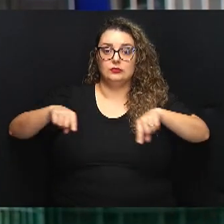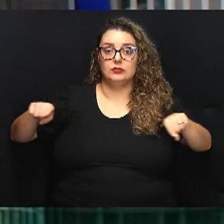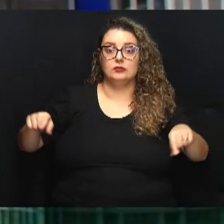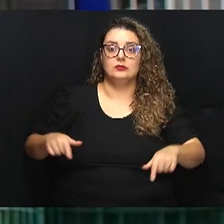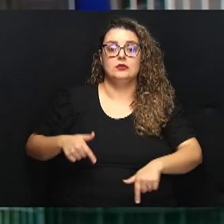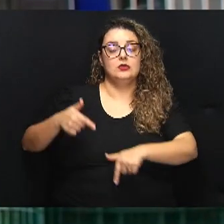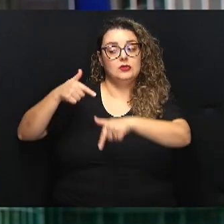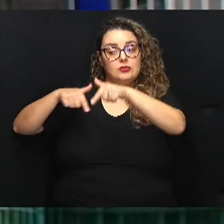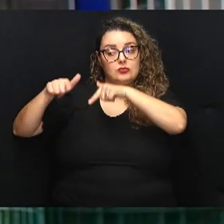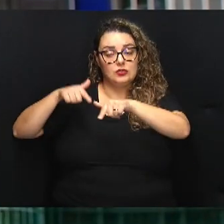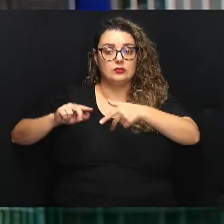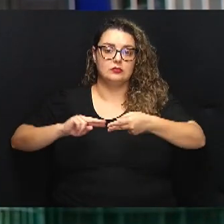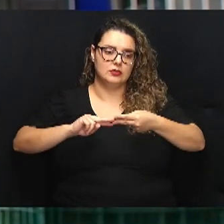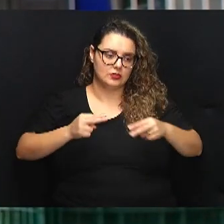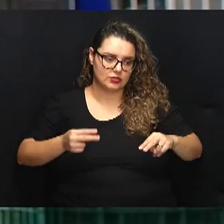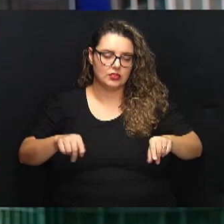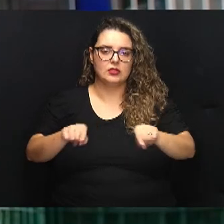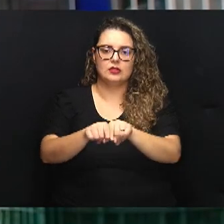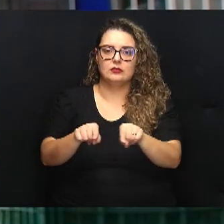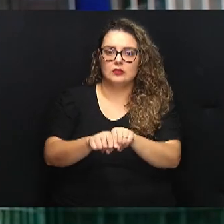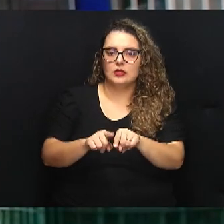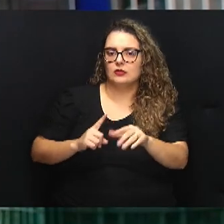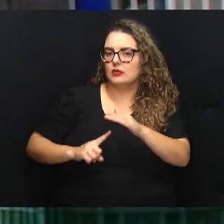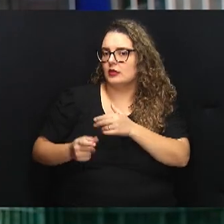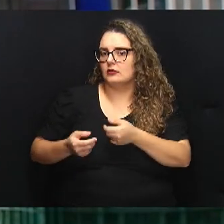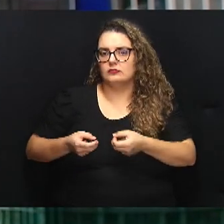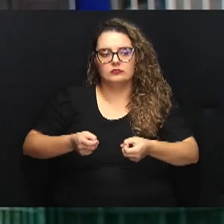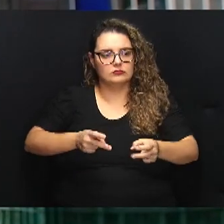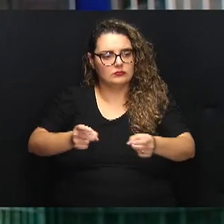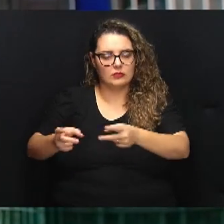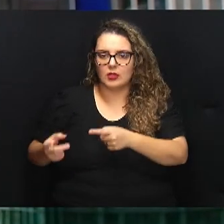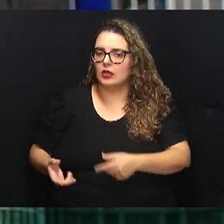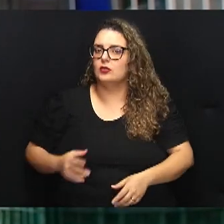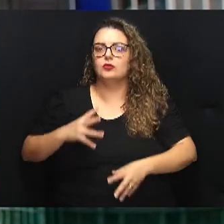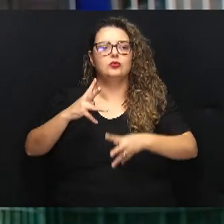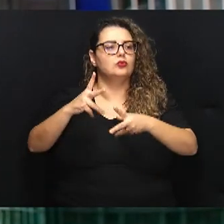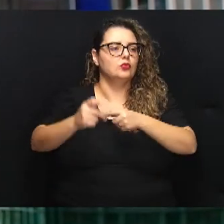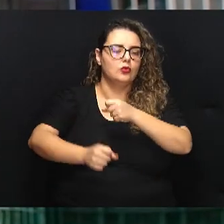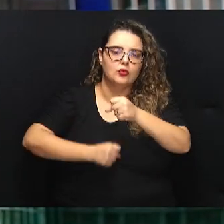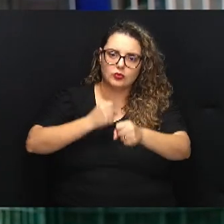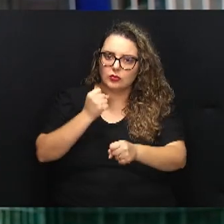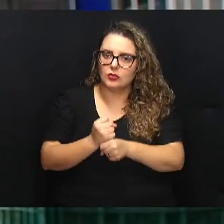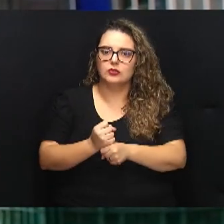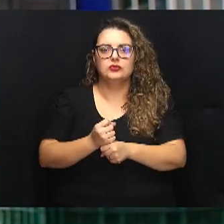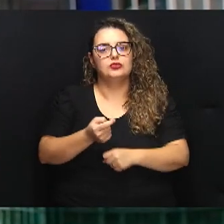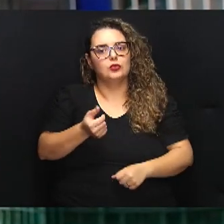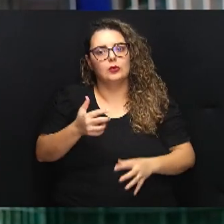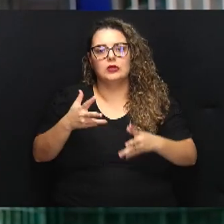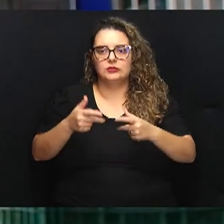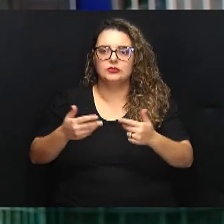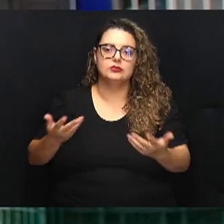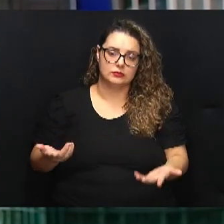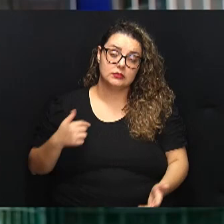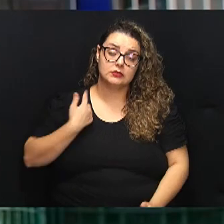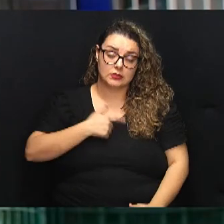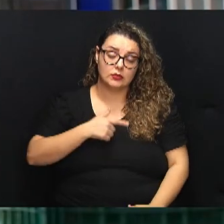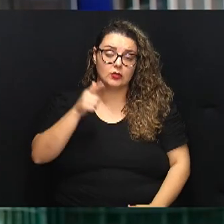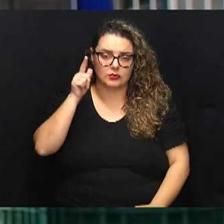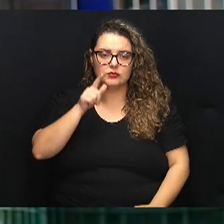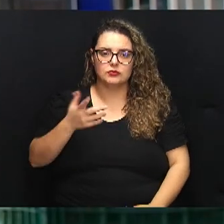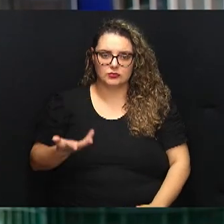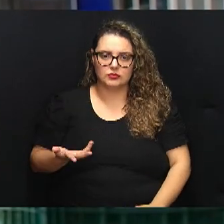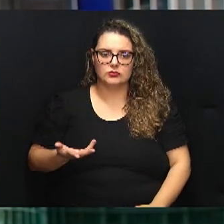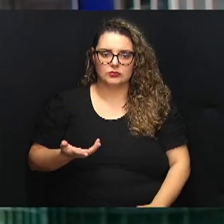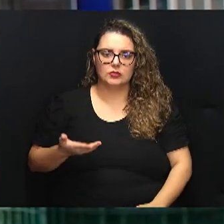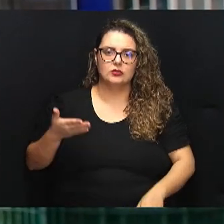de genética faz com que a gente tenha oferta praticamente o ano todo de praticamente tudo. Então a gente consegue ter um acesso maior